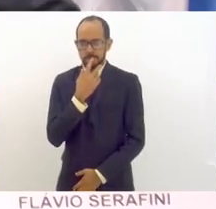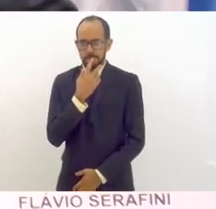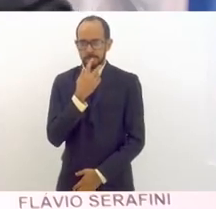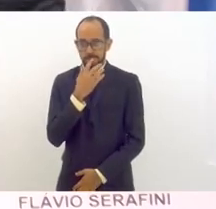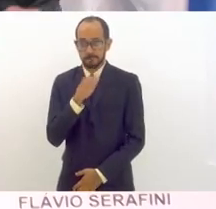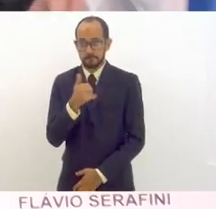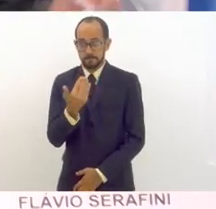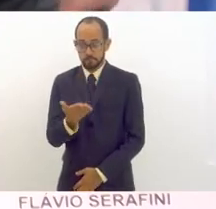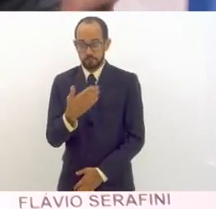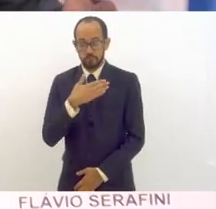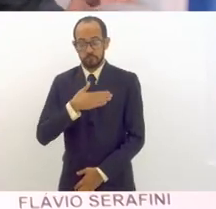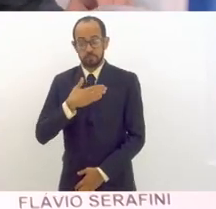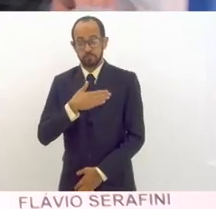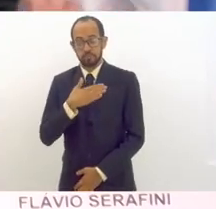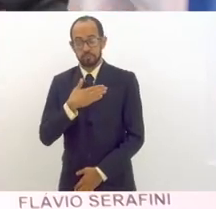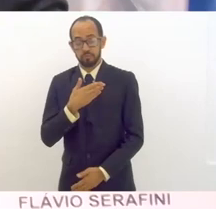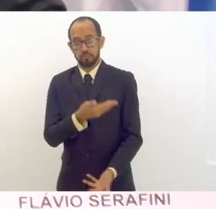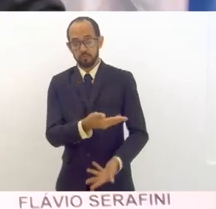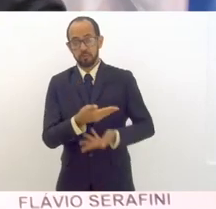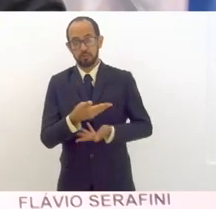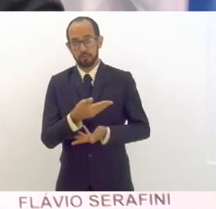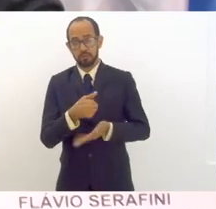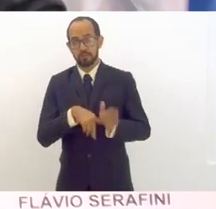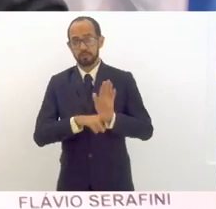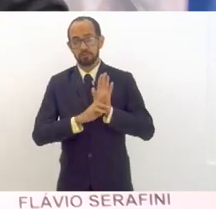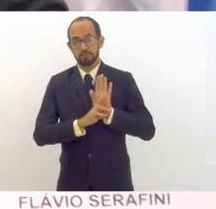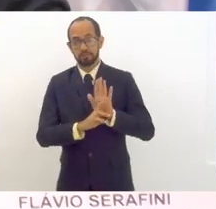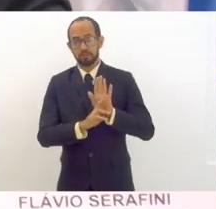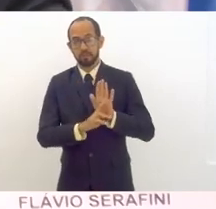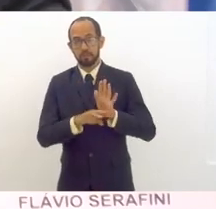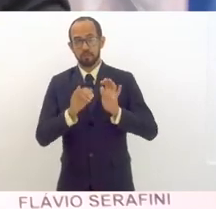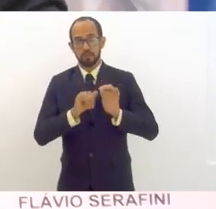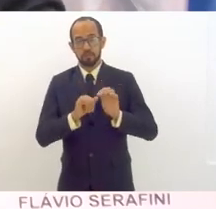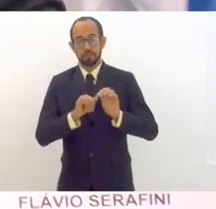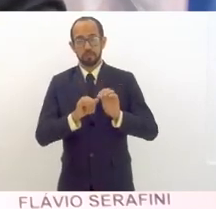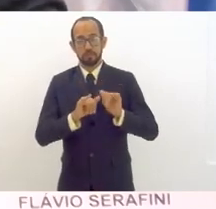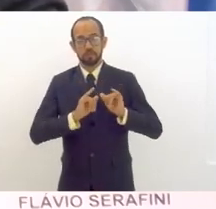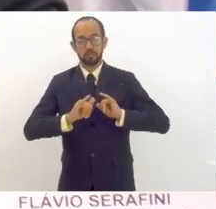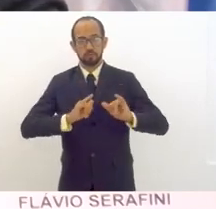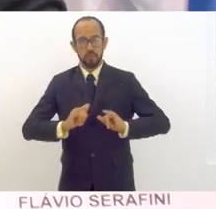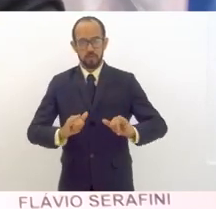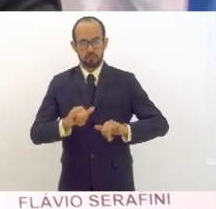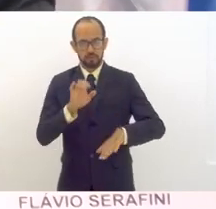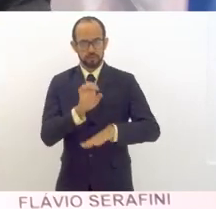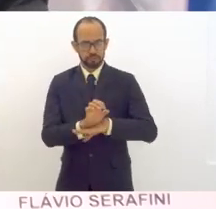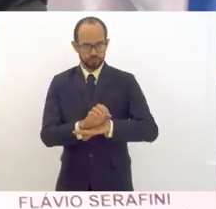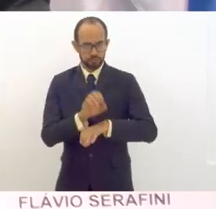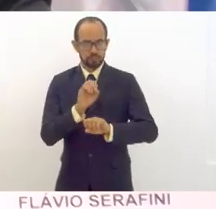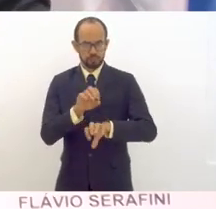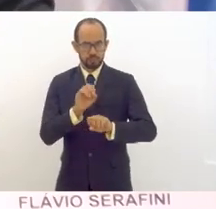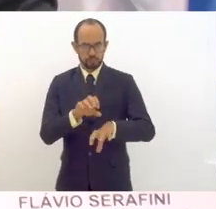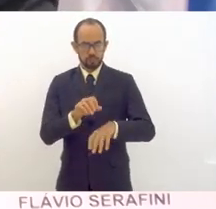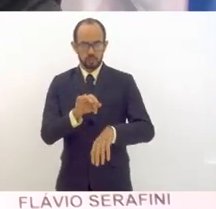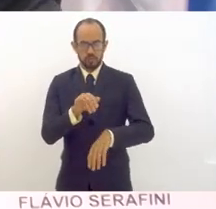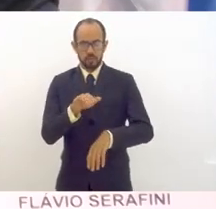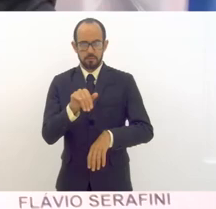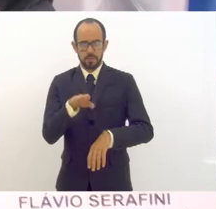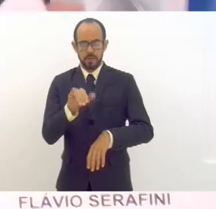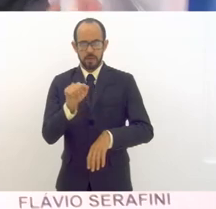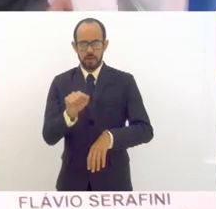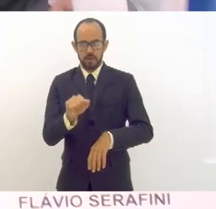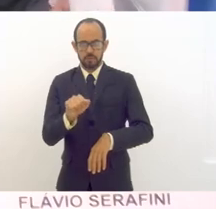Bom, então gostaria de chamar representante do Fórum Estadual de Educação, Fabiana Rodrigues. Bom